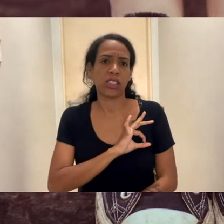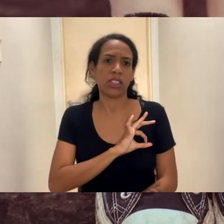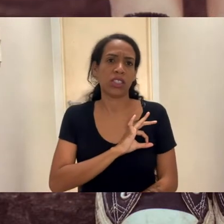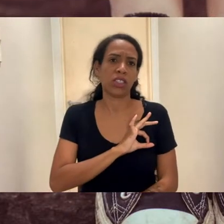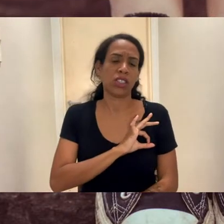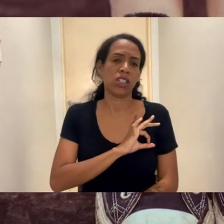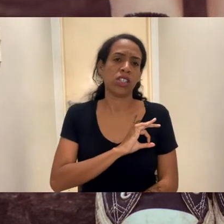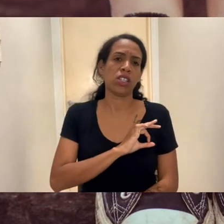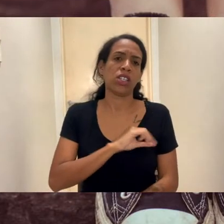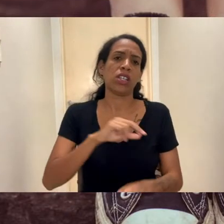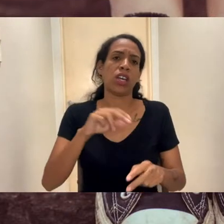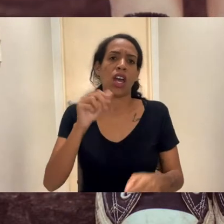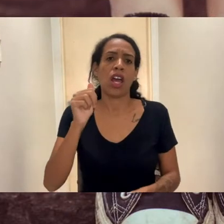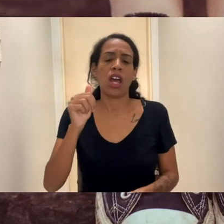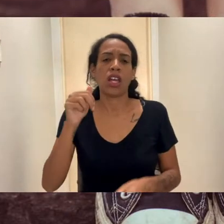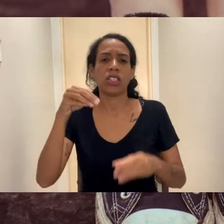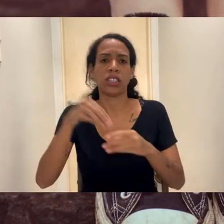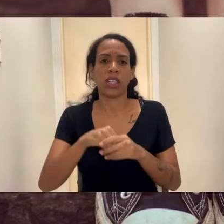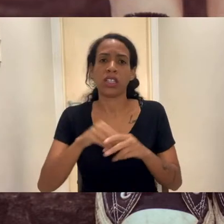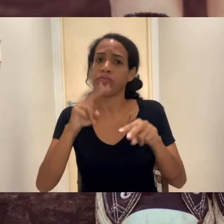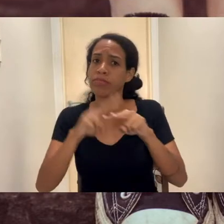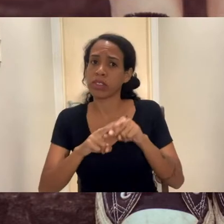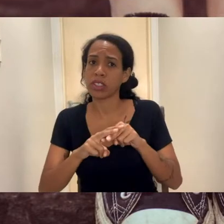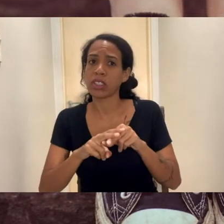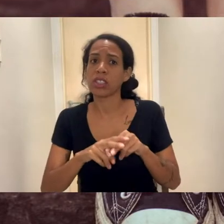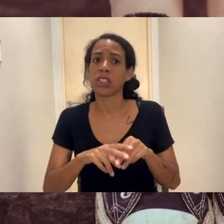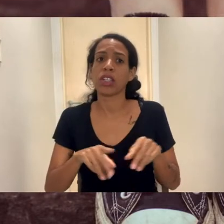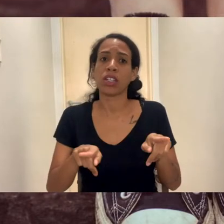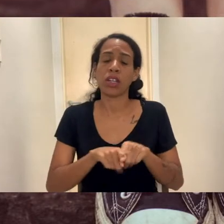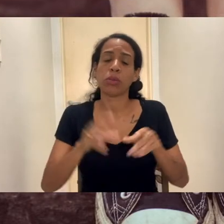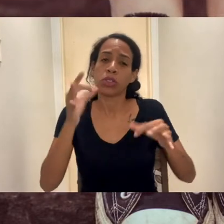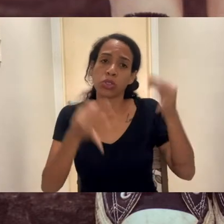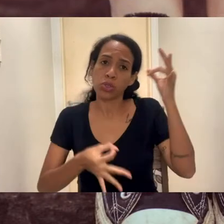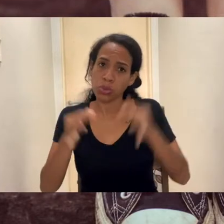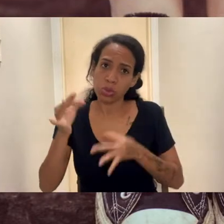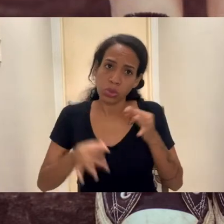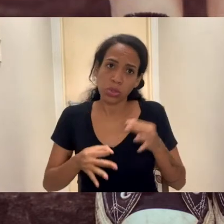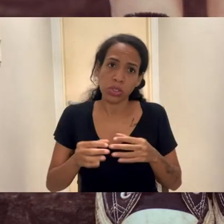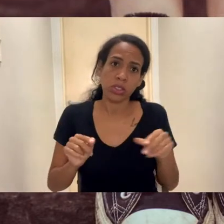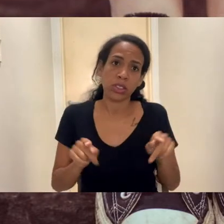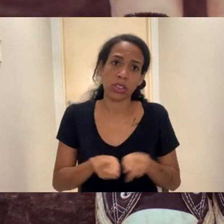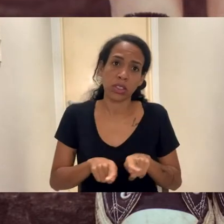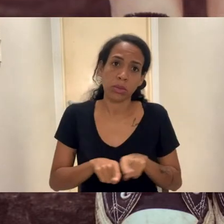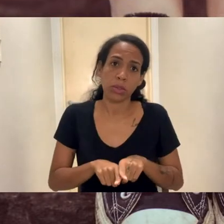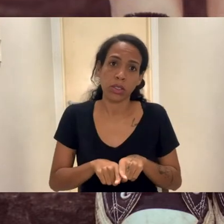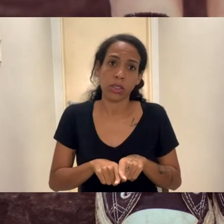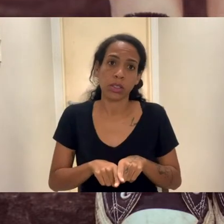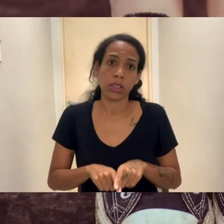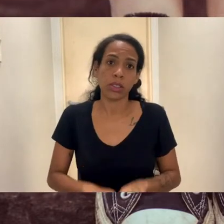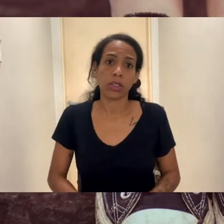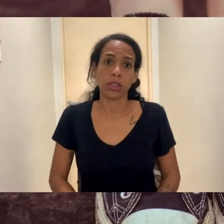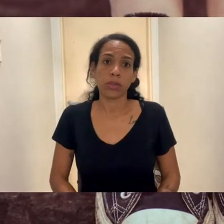sistema socioeducativo, né, das instituições judiciárias, das decisões